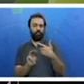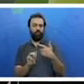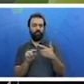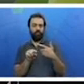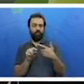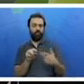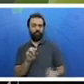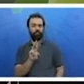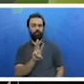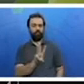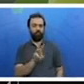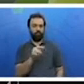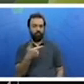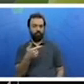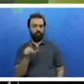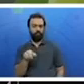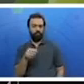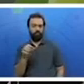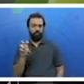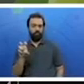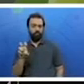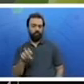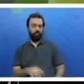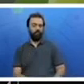37,5. Anotem esse resultado.